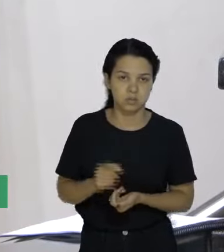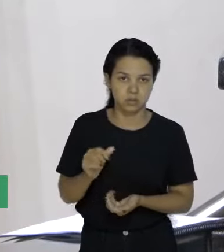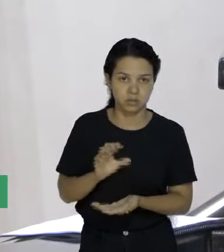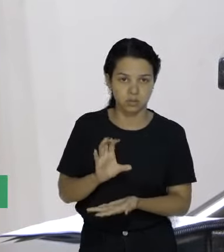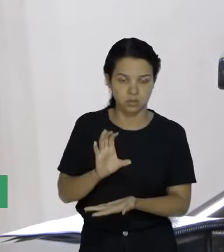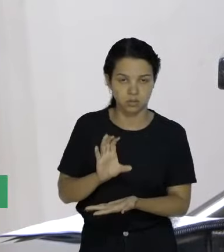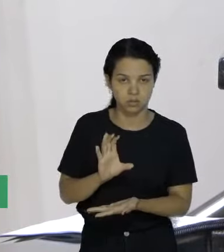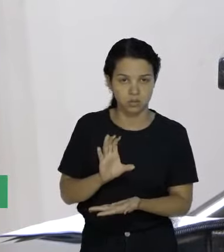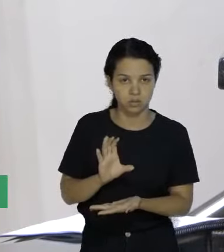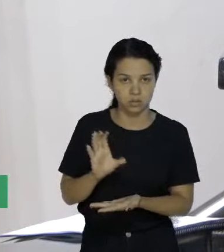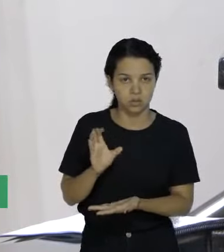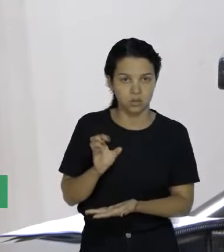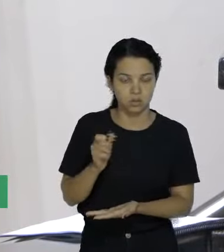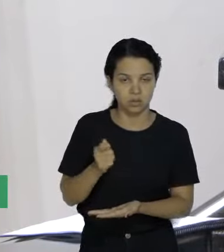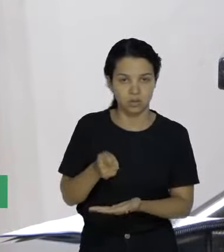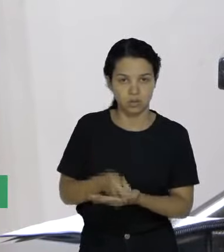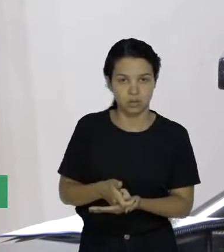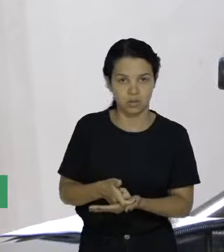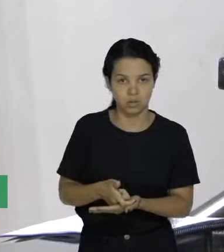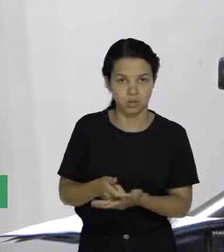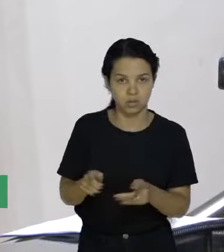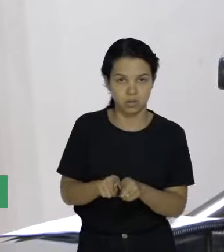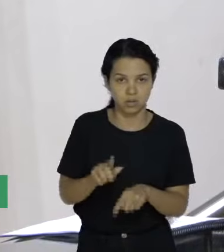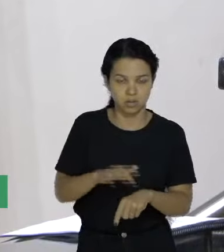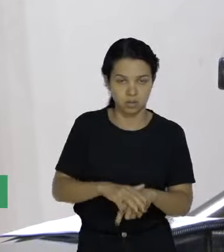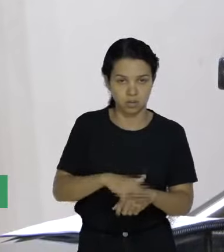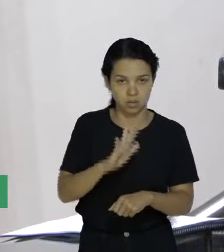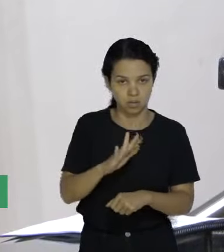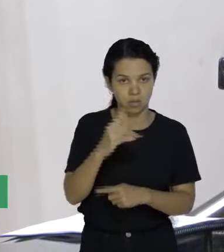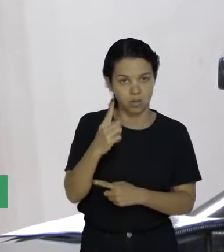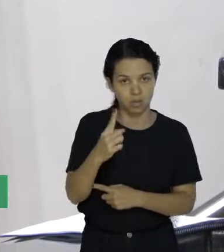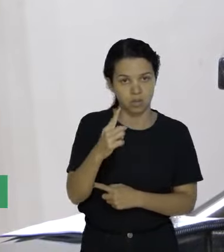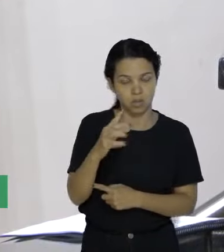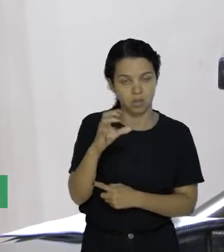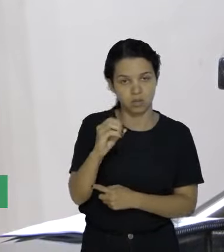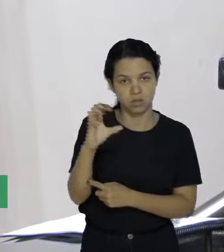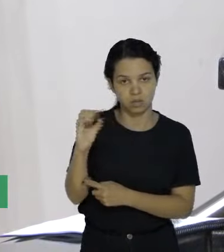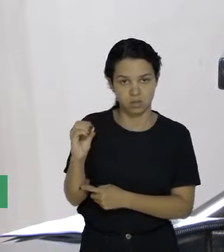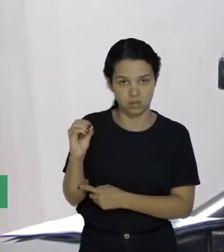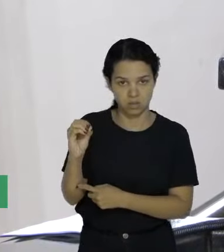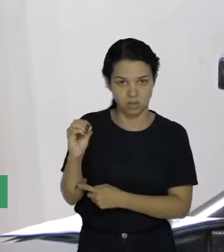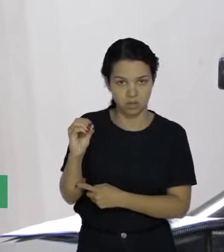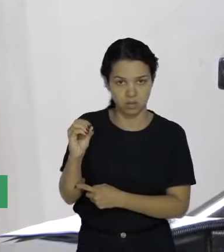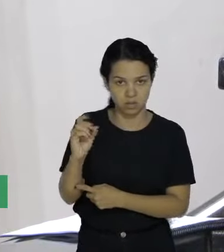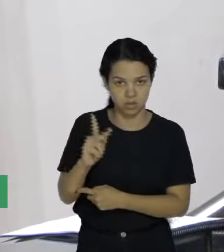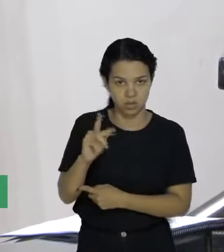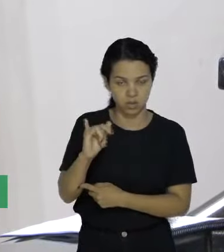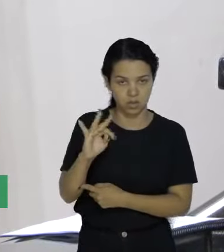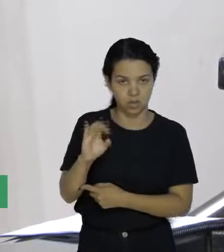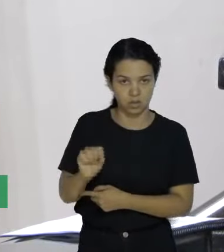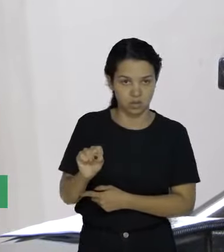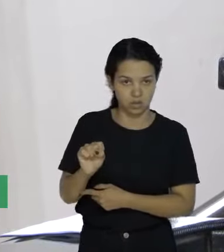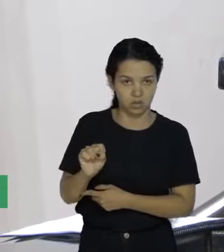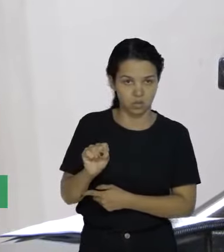aquisição Deputado Mauro que mais de 100 kits para os conselhos tutelares